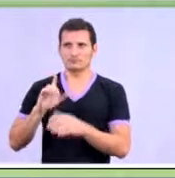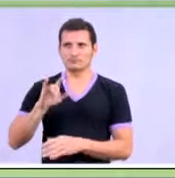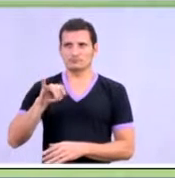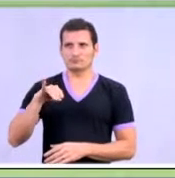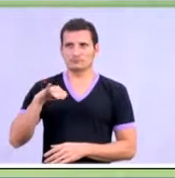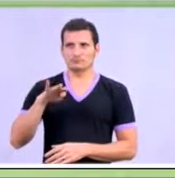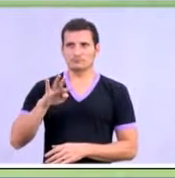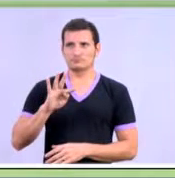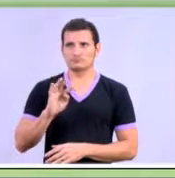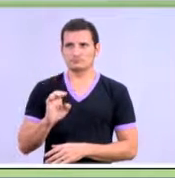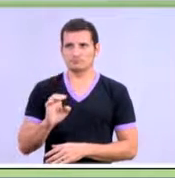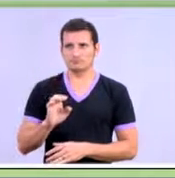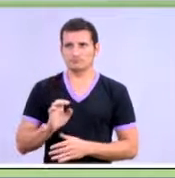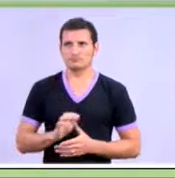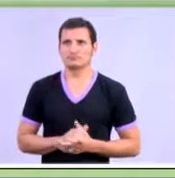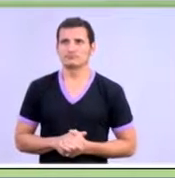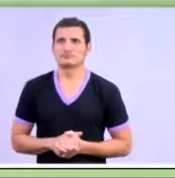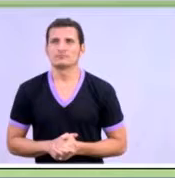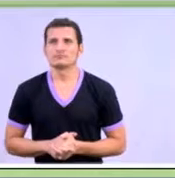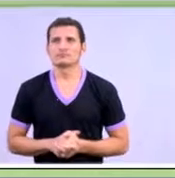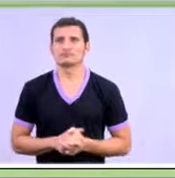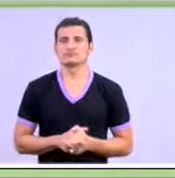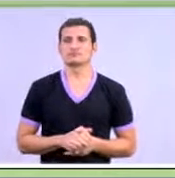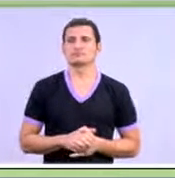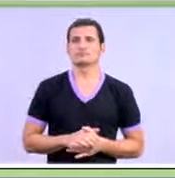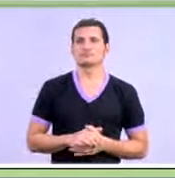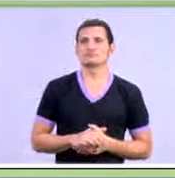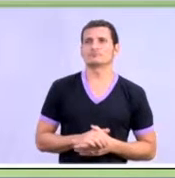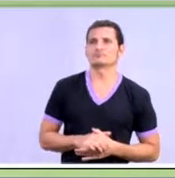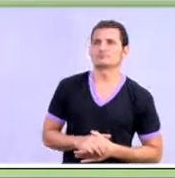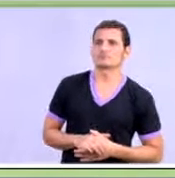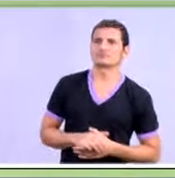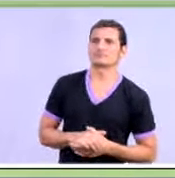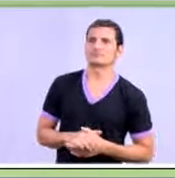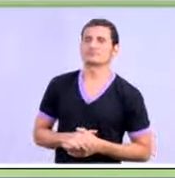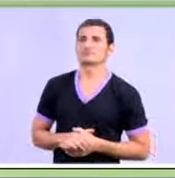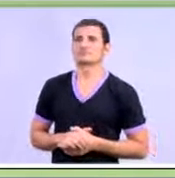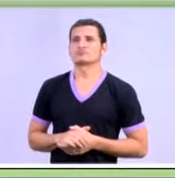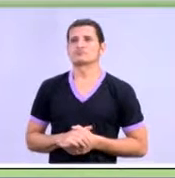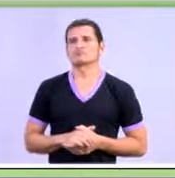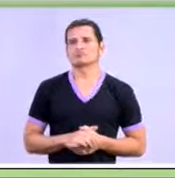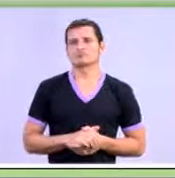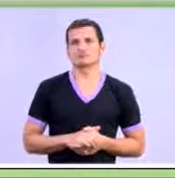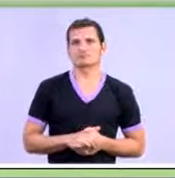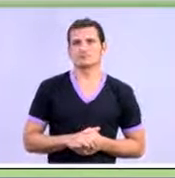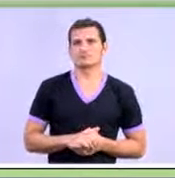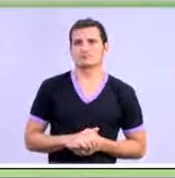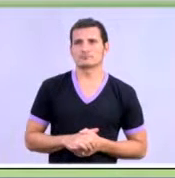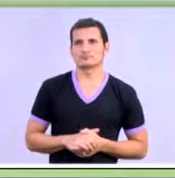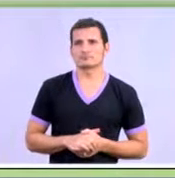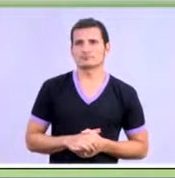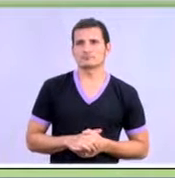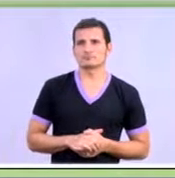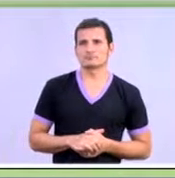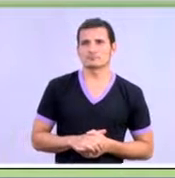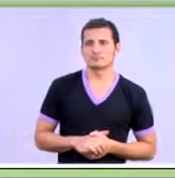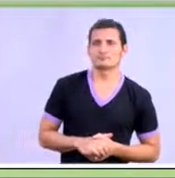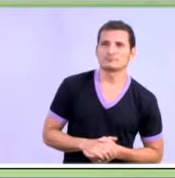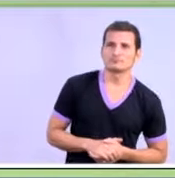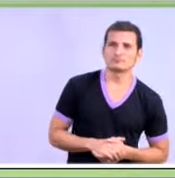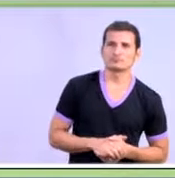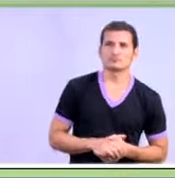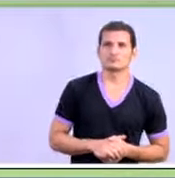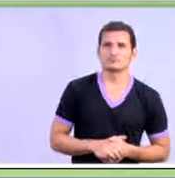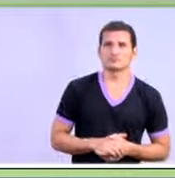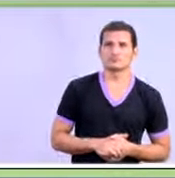limite. Você trocaria esse if. Eu só trocaria, que às vezes, gente, é questão de você interpretar. Você trocaria a posição aqui, mas o